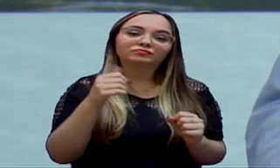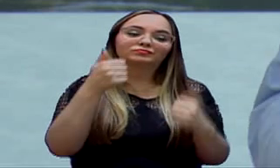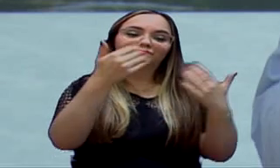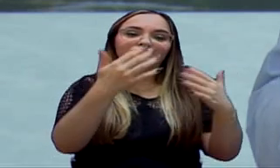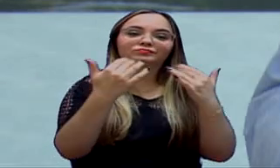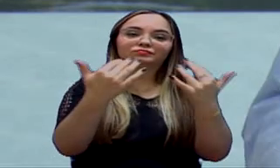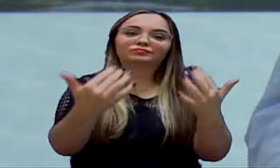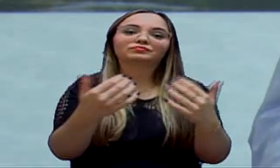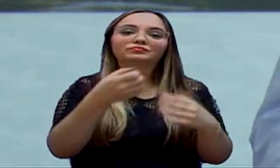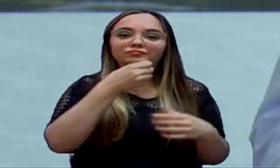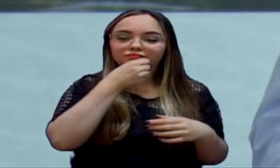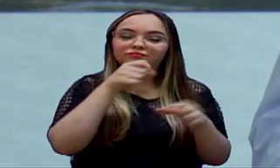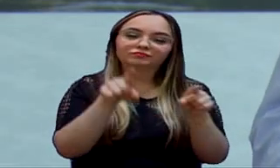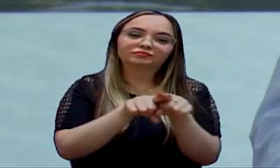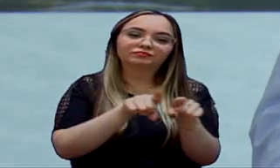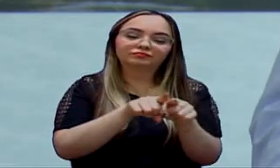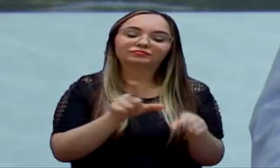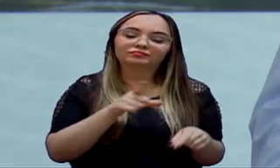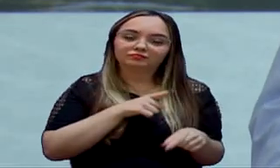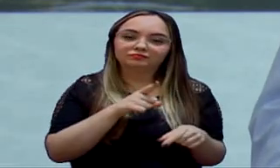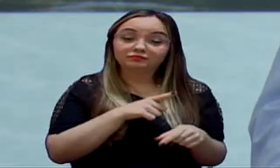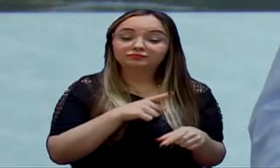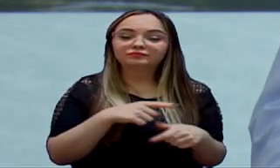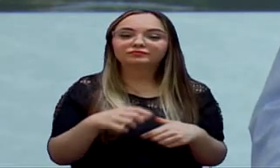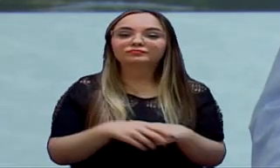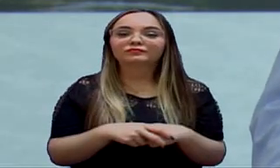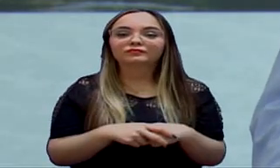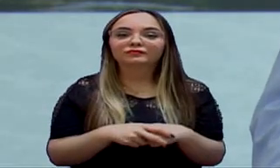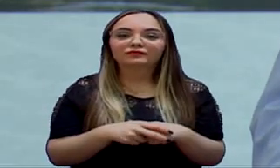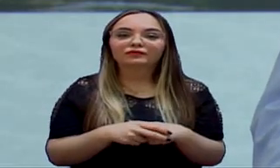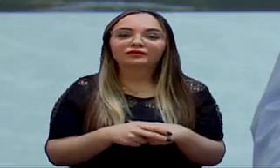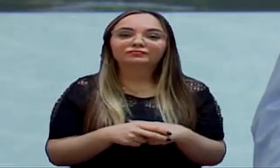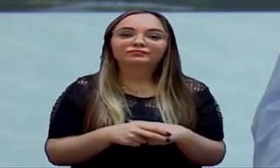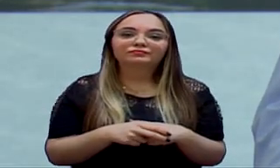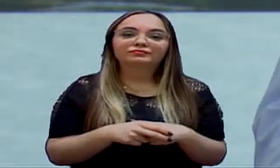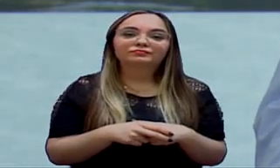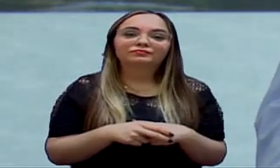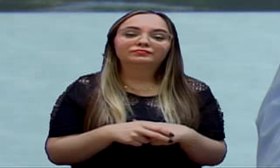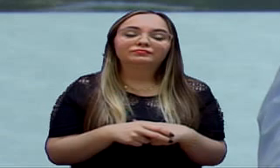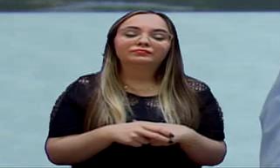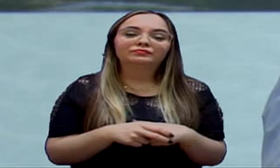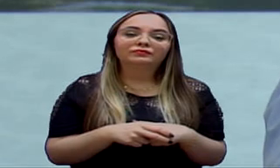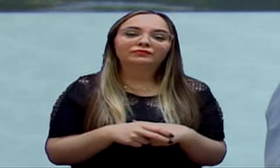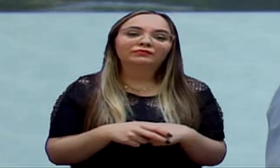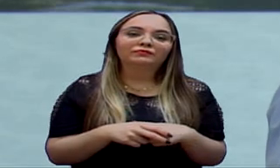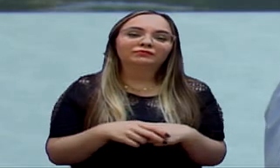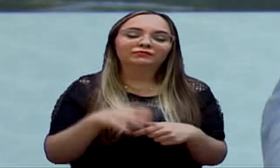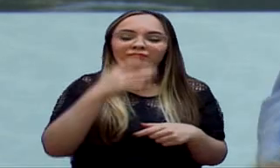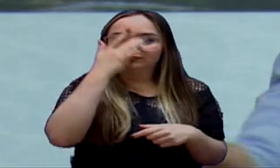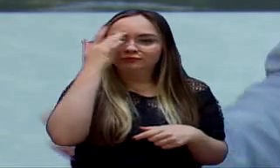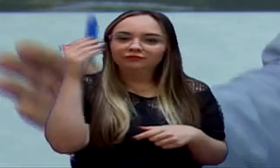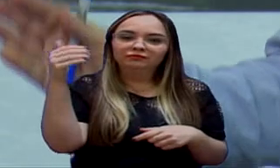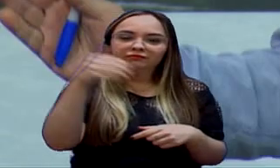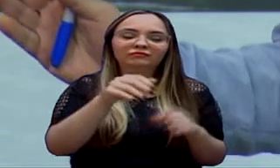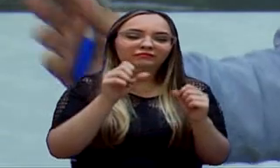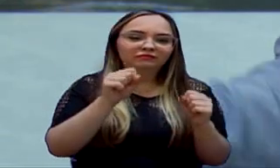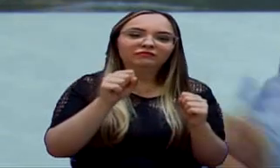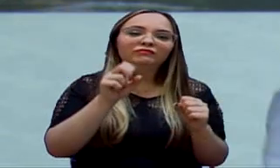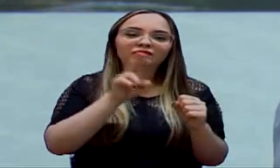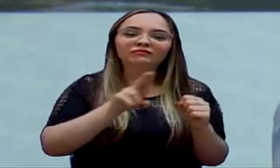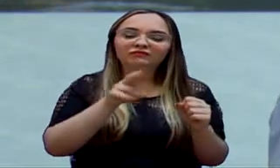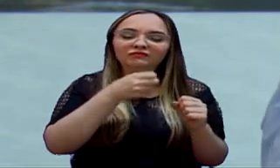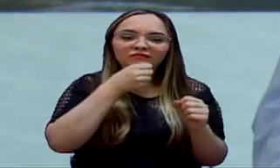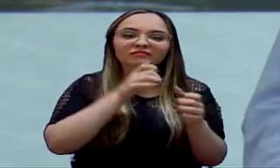na galeria para as pessoas que participam e assistem presencialmente da galeria deverão fazê-lo sempre seguindo